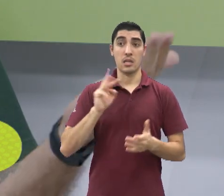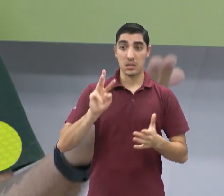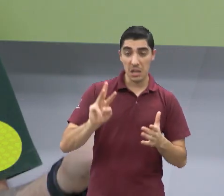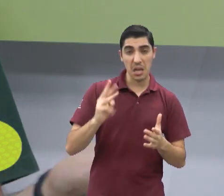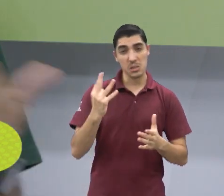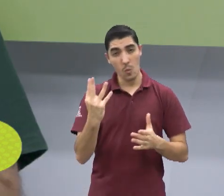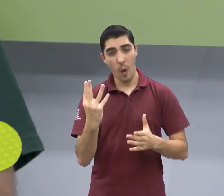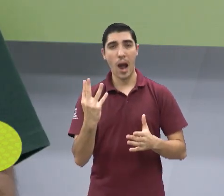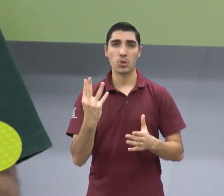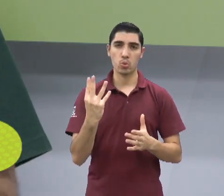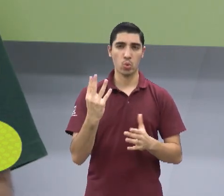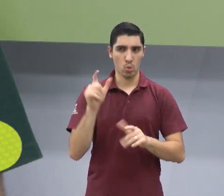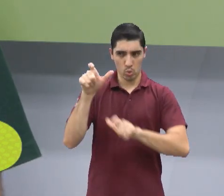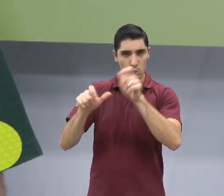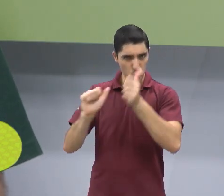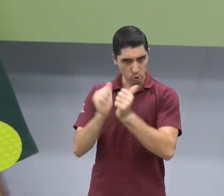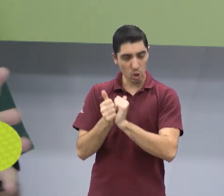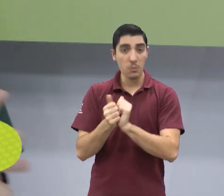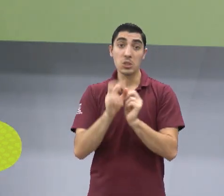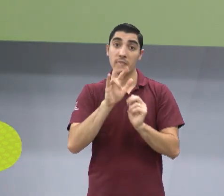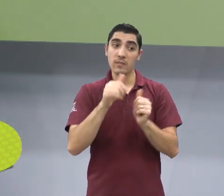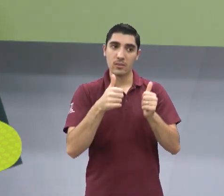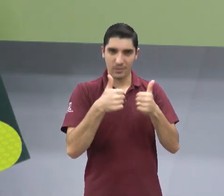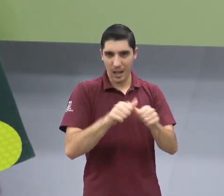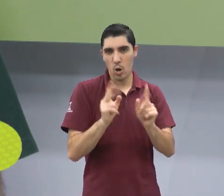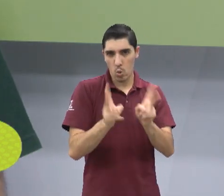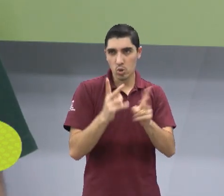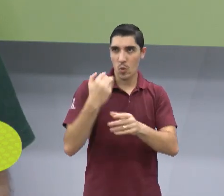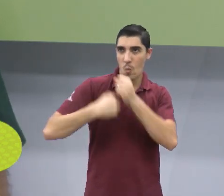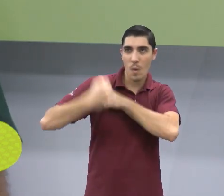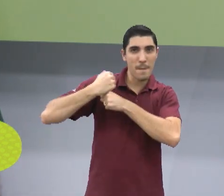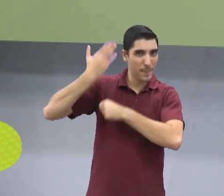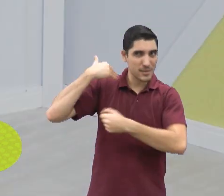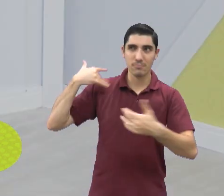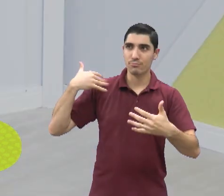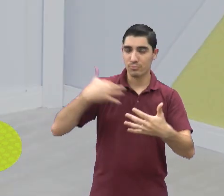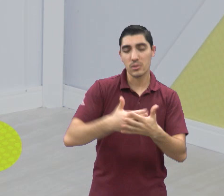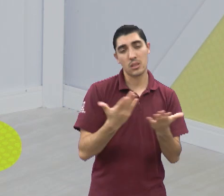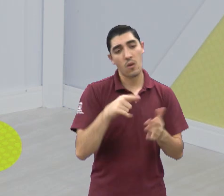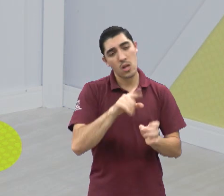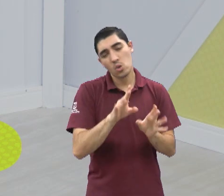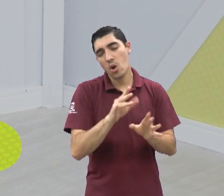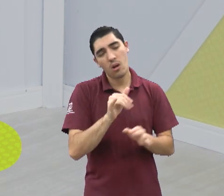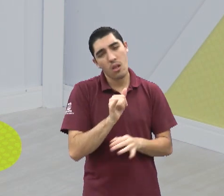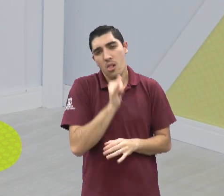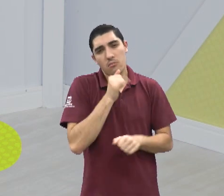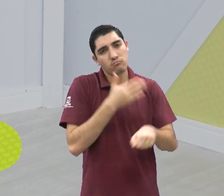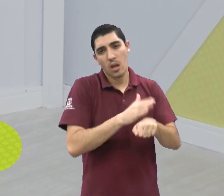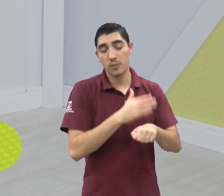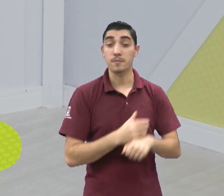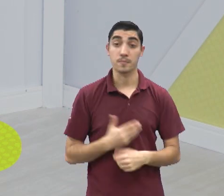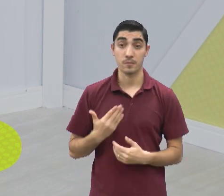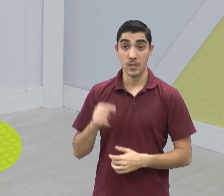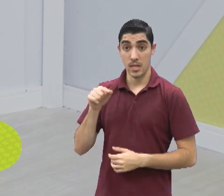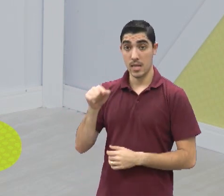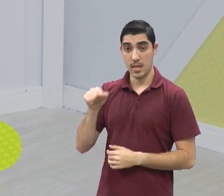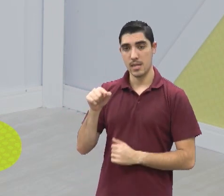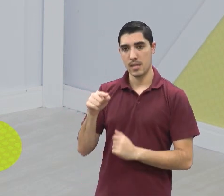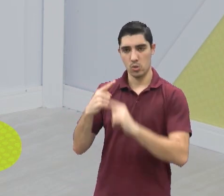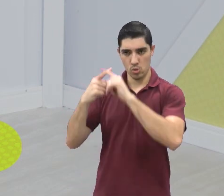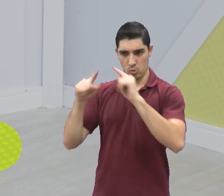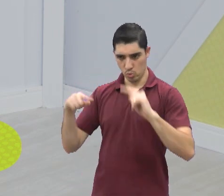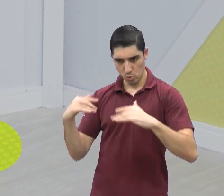treinamento depois dos outros times, então é o laboratório para a Superliga. E nesse jogo contra o Campinas, que é uma fortíssima equipe,